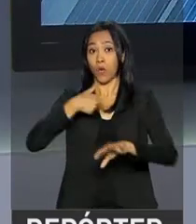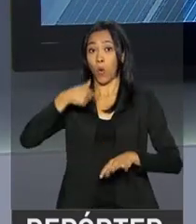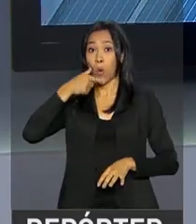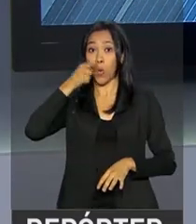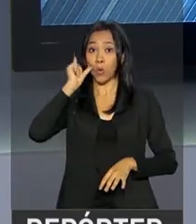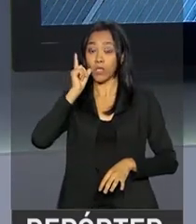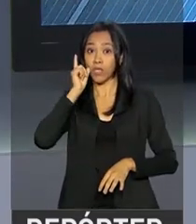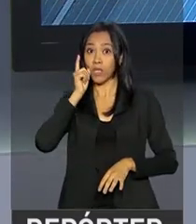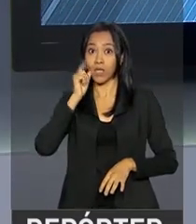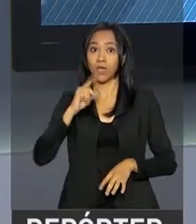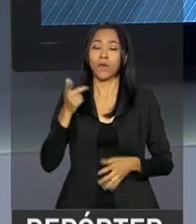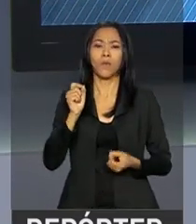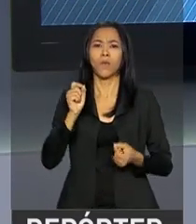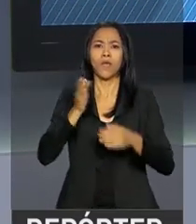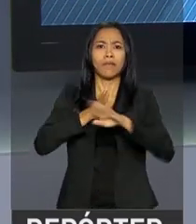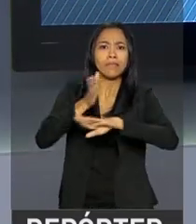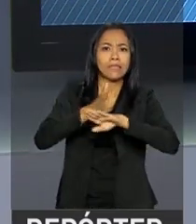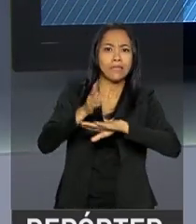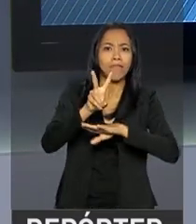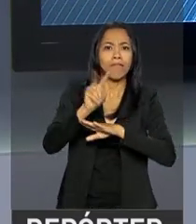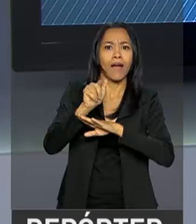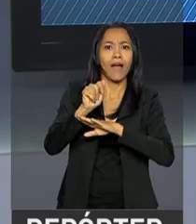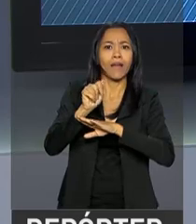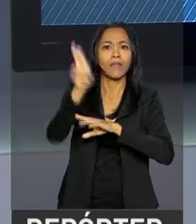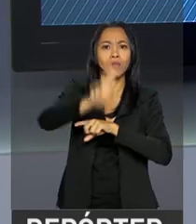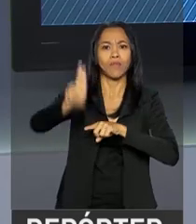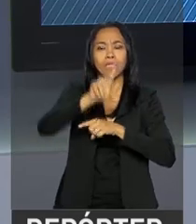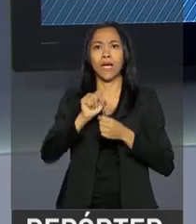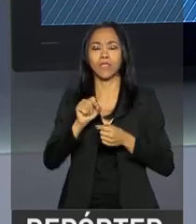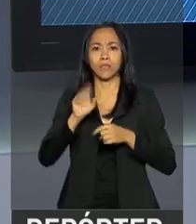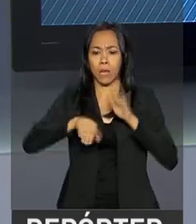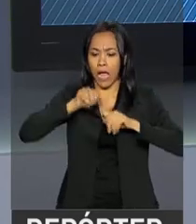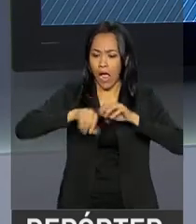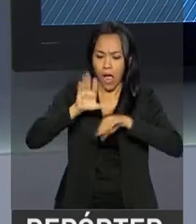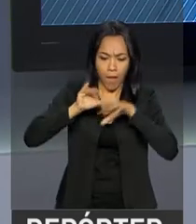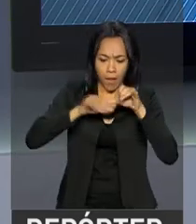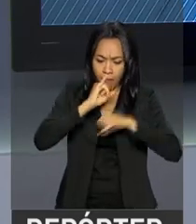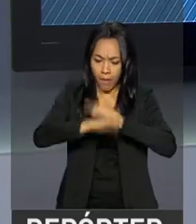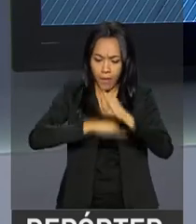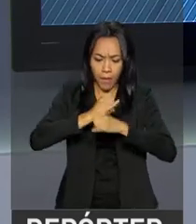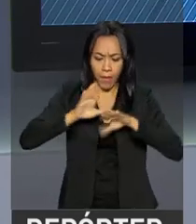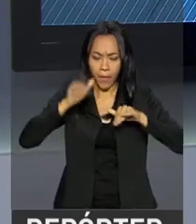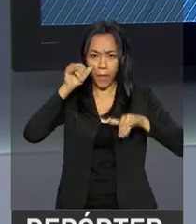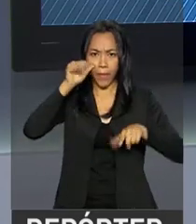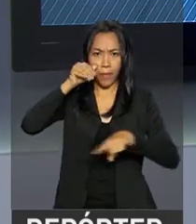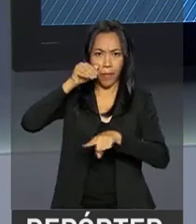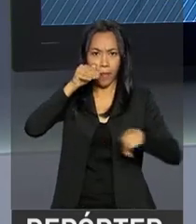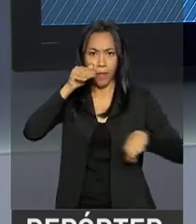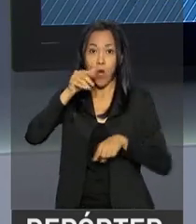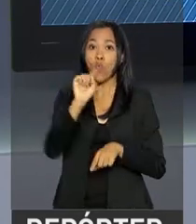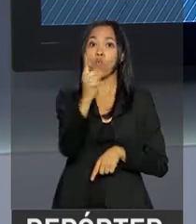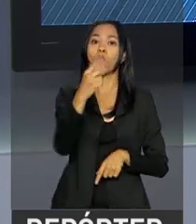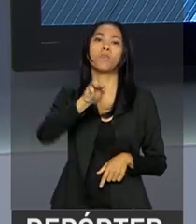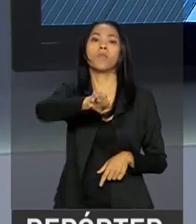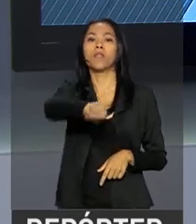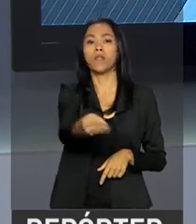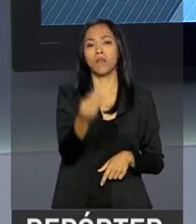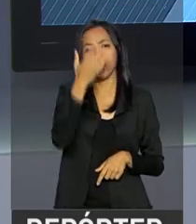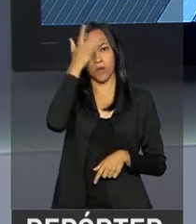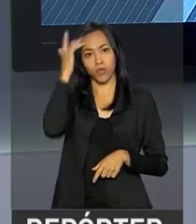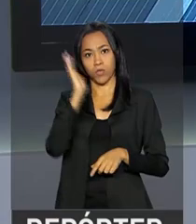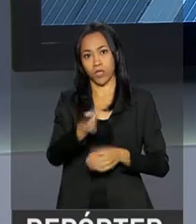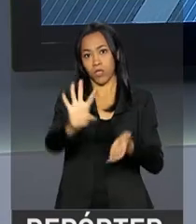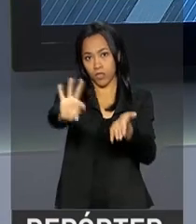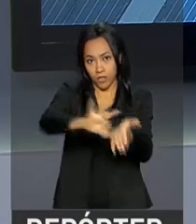por uma vaga nas universidades públicas brasileiras. E já no primeiro dia, mais de 1 milhão de candidatos se inscreveram para as